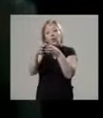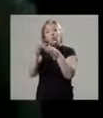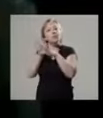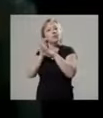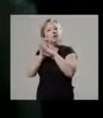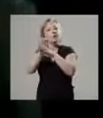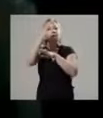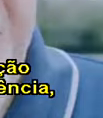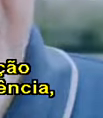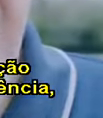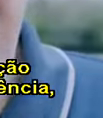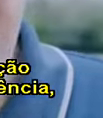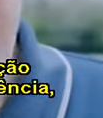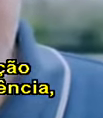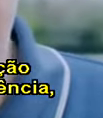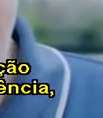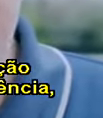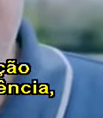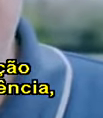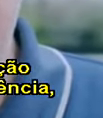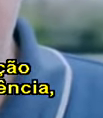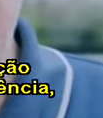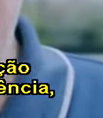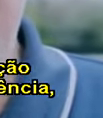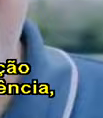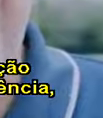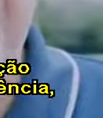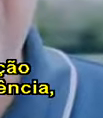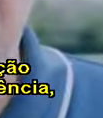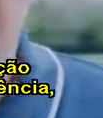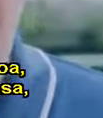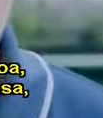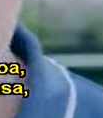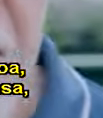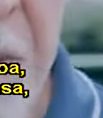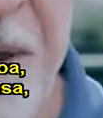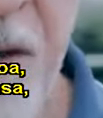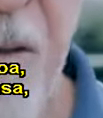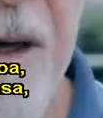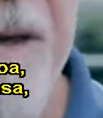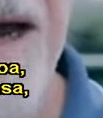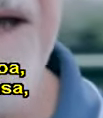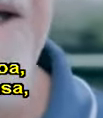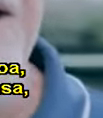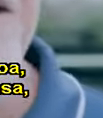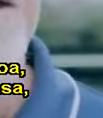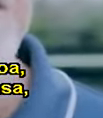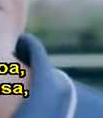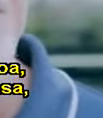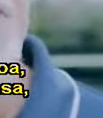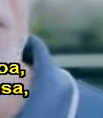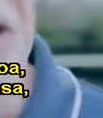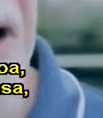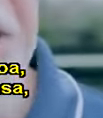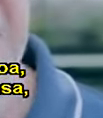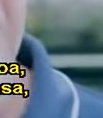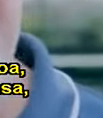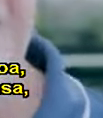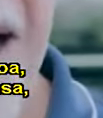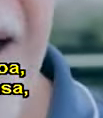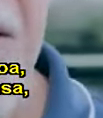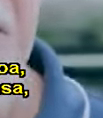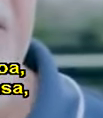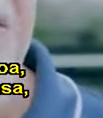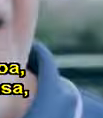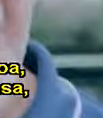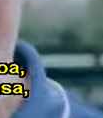Pessoas Deficientes. Primeira reivindicação das pessoas com deficiência, ou de qualquer pessoa, né? Um de nós seria